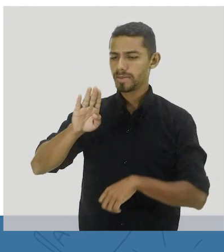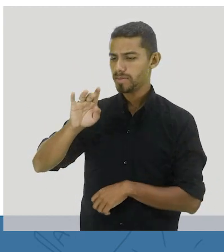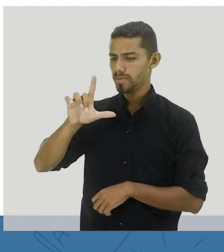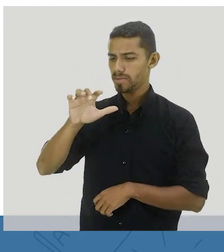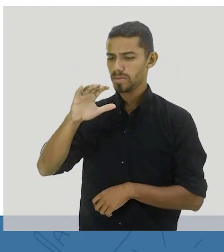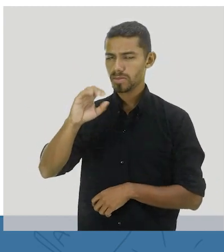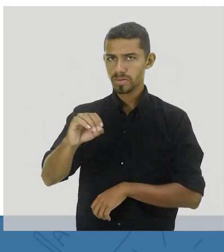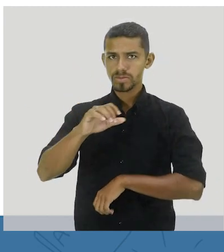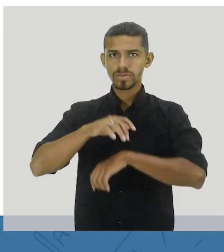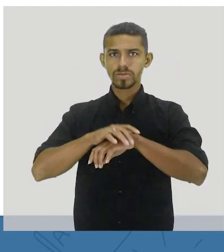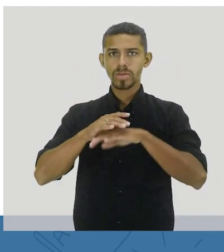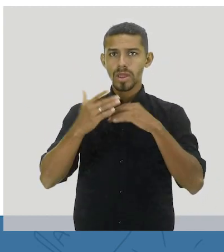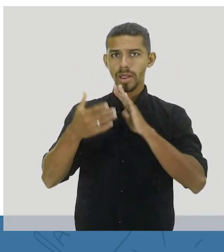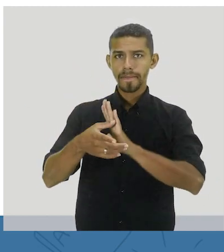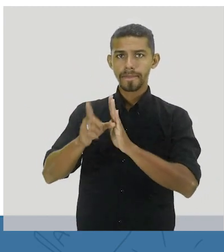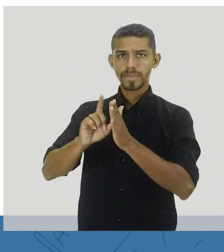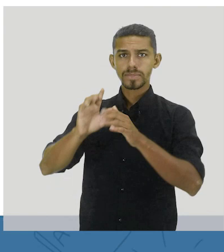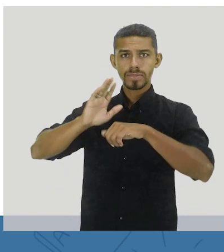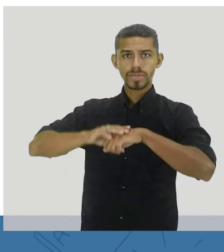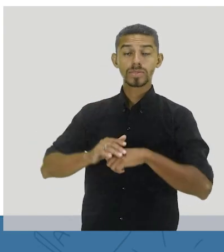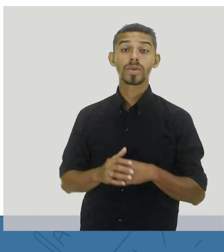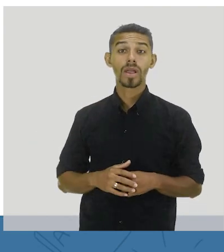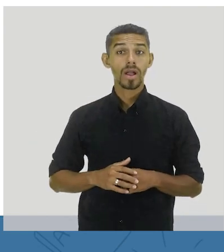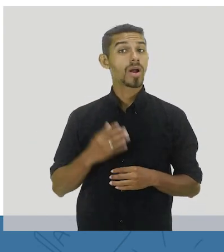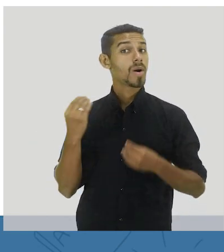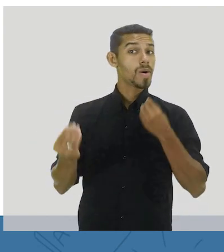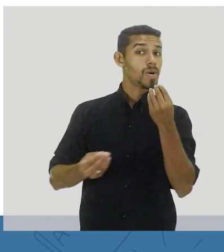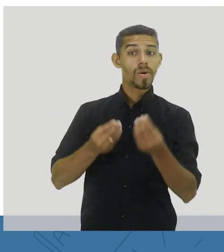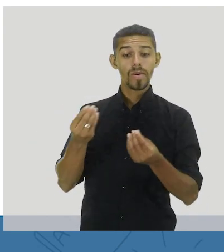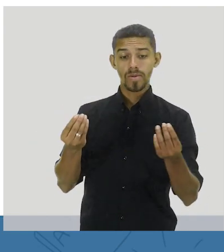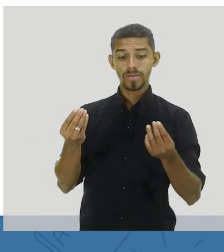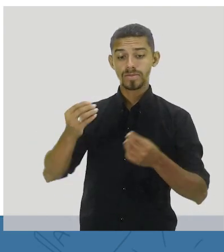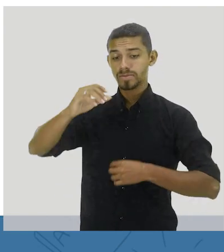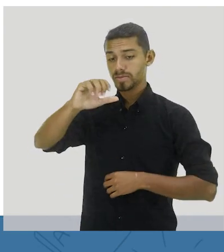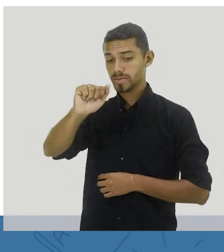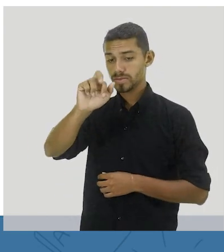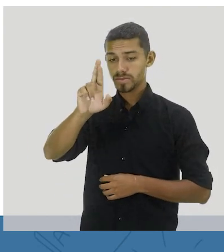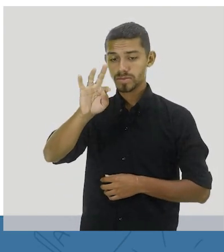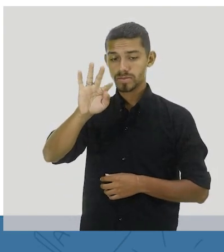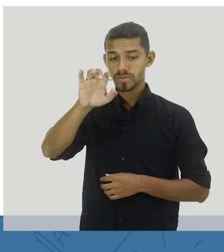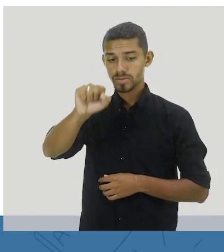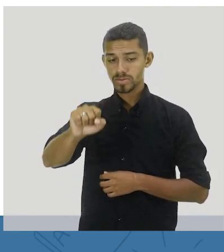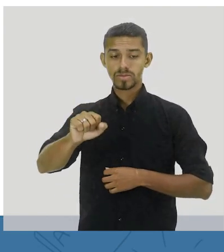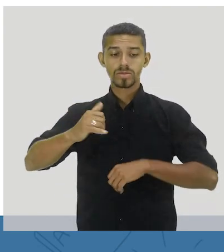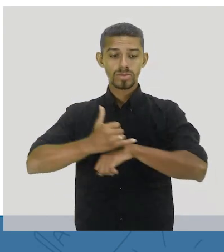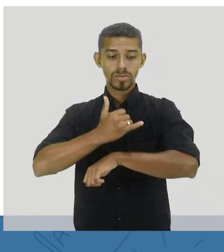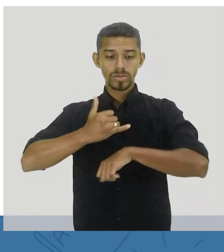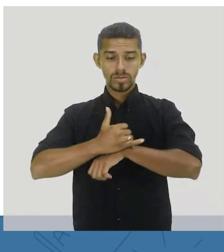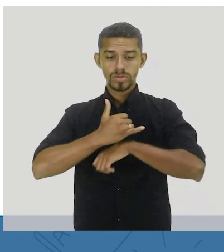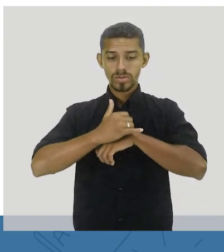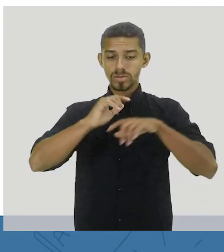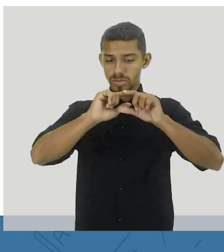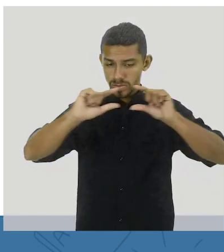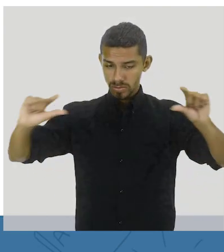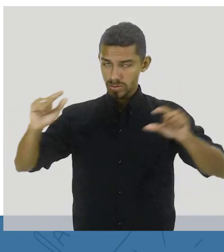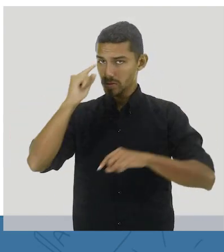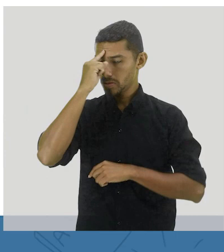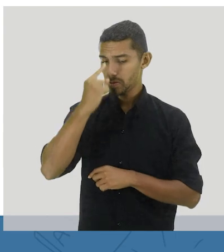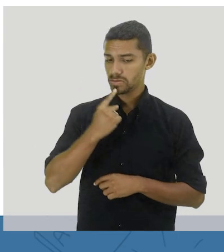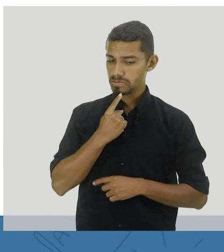do bloco sobreposto, com uma haste de ferro passando pelo centro de cada bloco, conforme a figura.